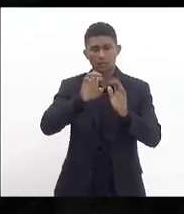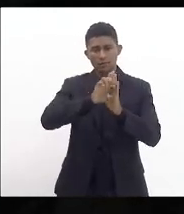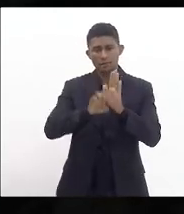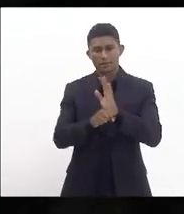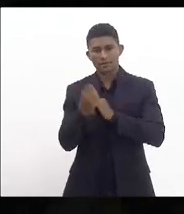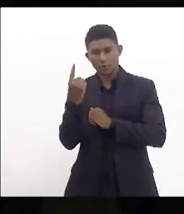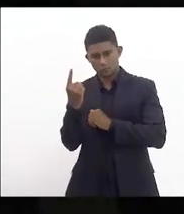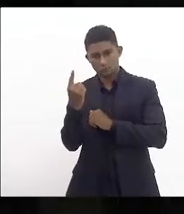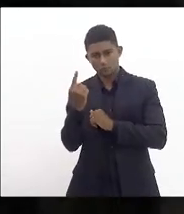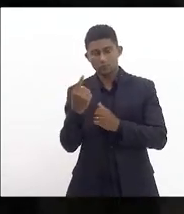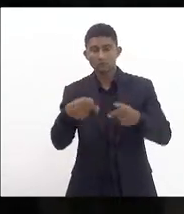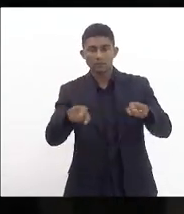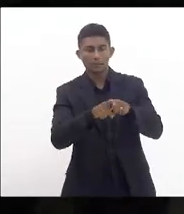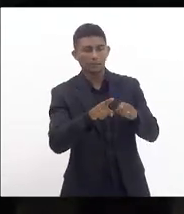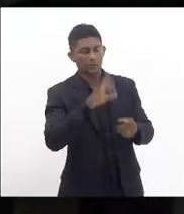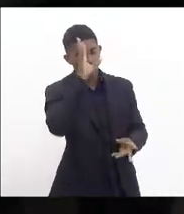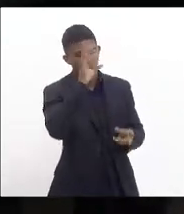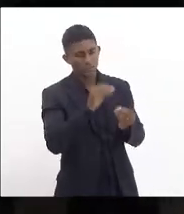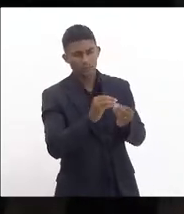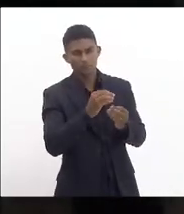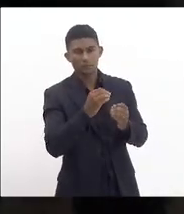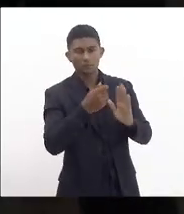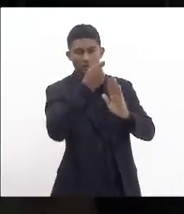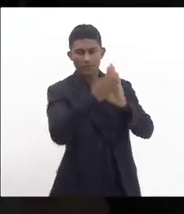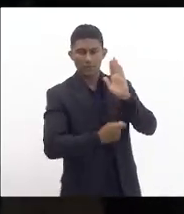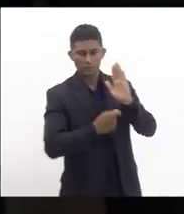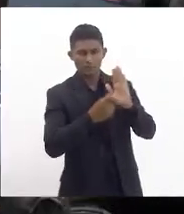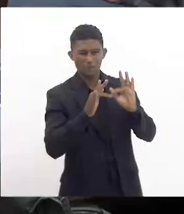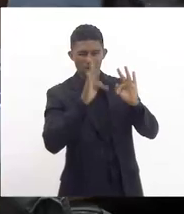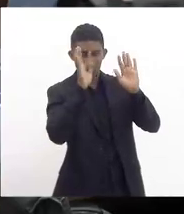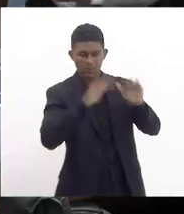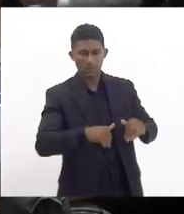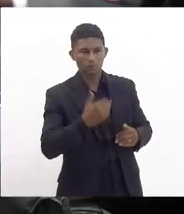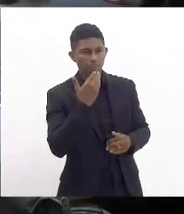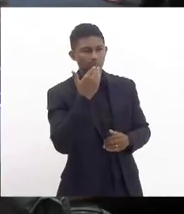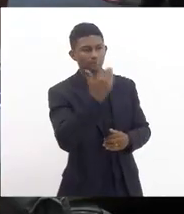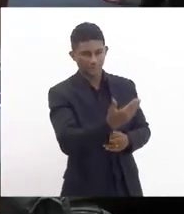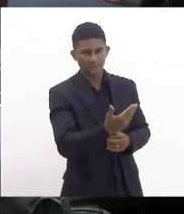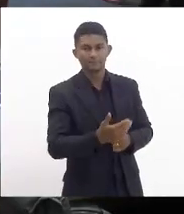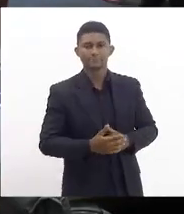por substitutivo, pedindo forma final de redação.